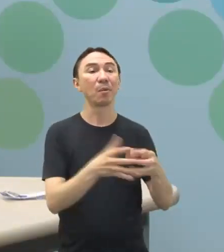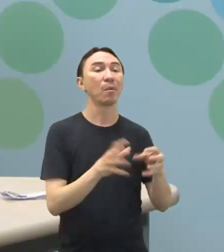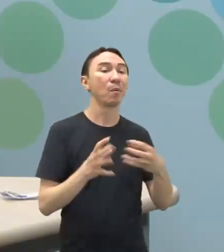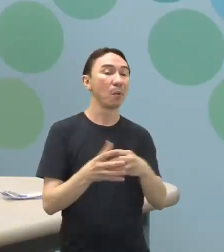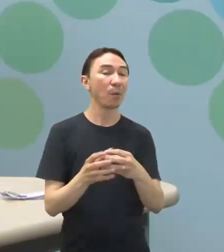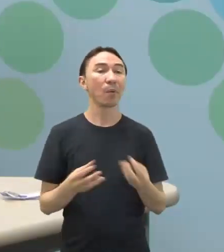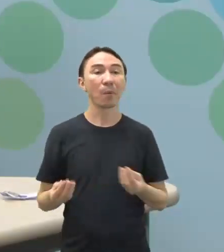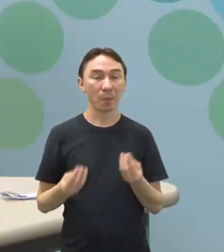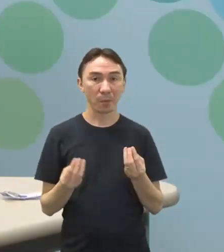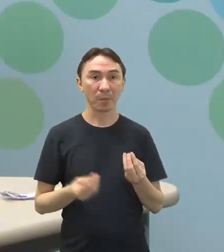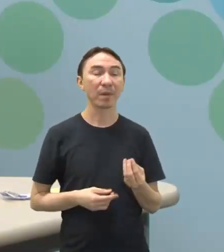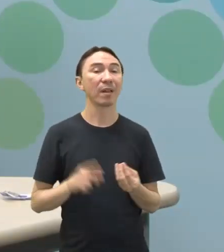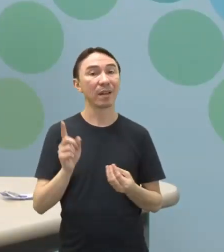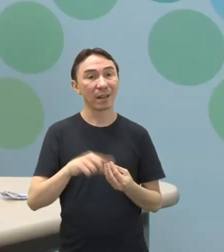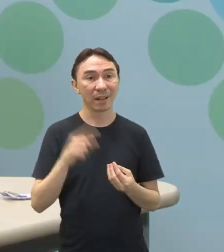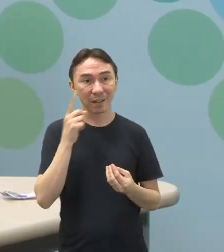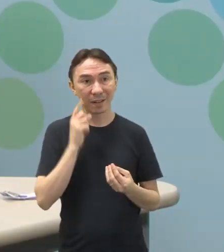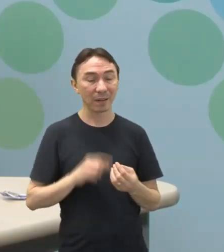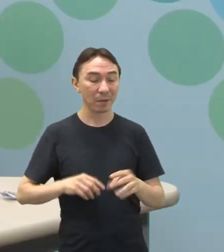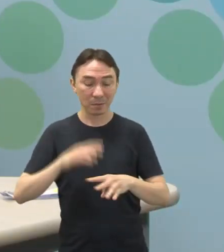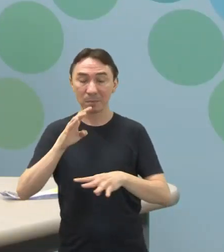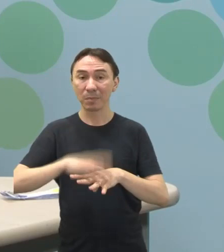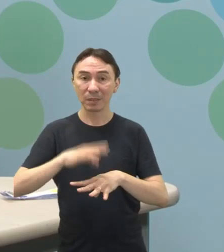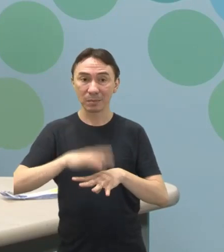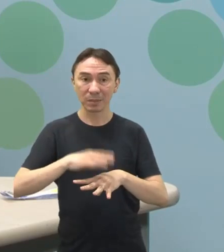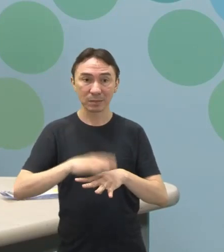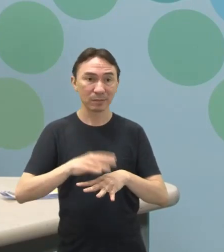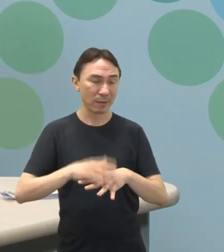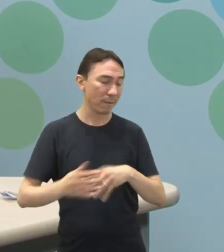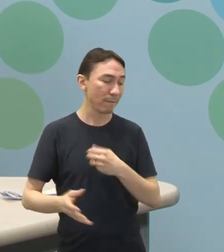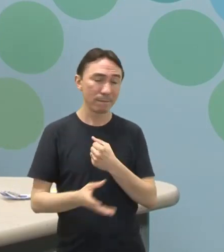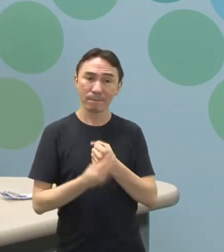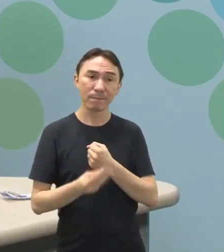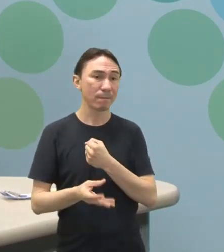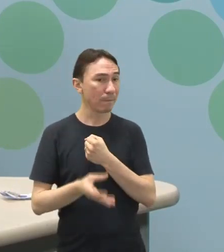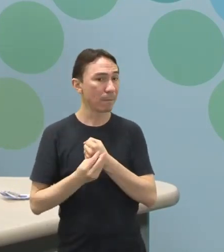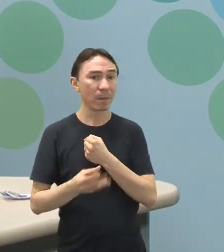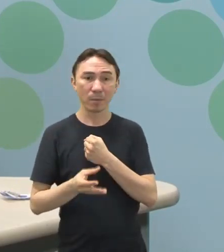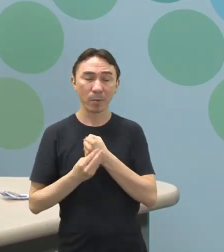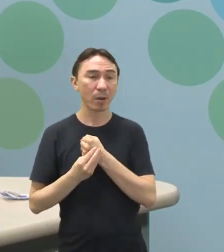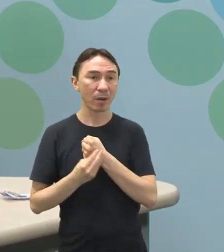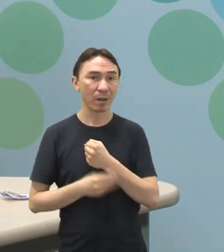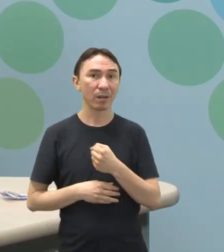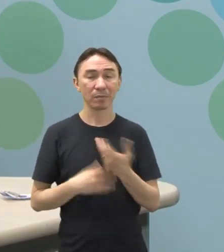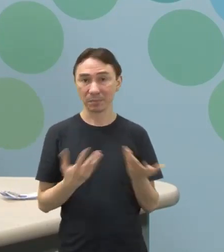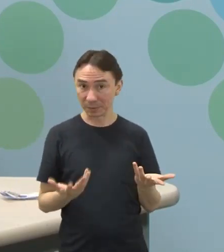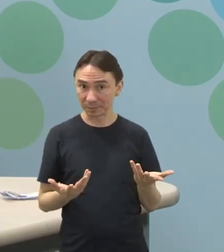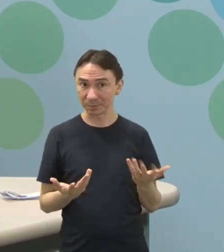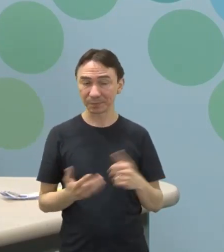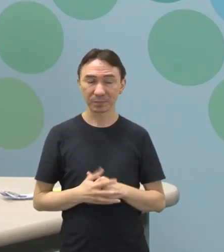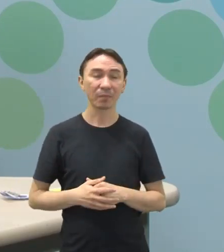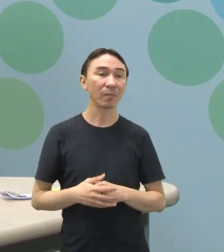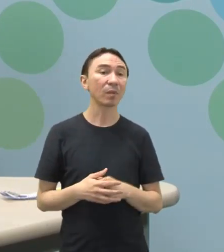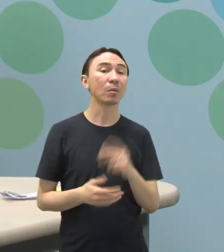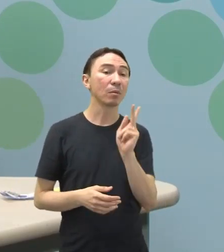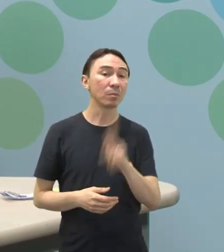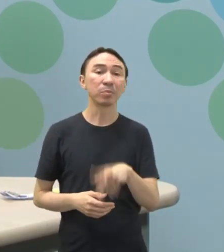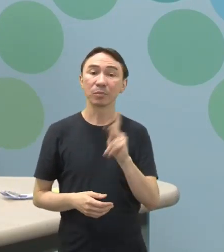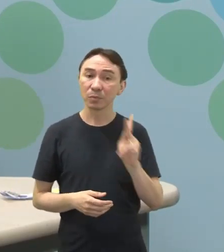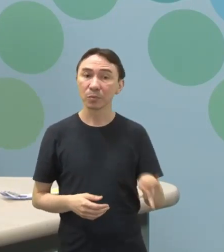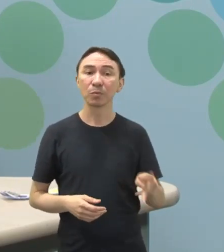projetos de letramento matemático o tratamento de um modo não disciplinar podendo o professor fazer